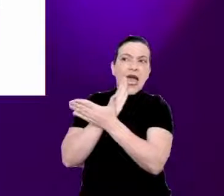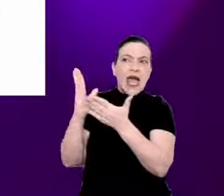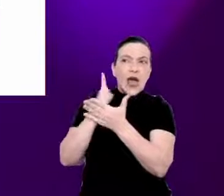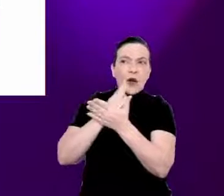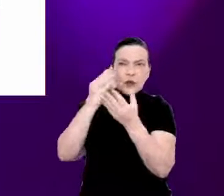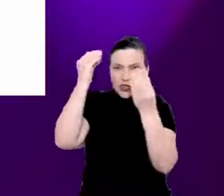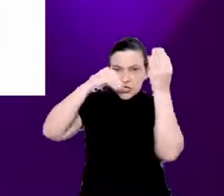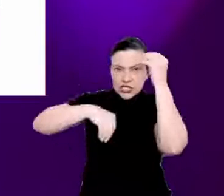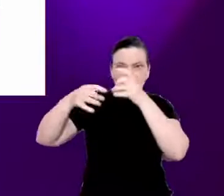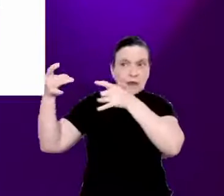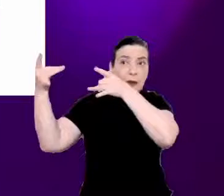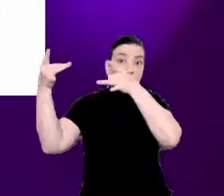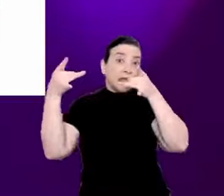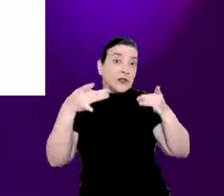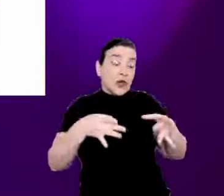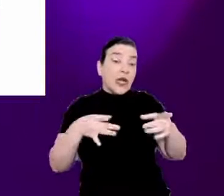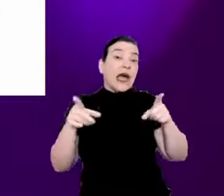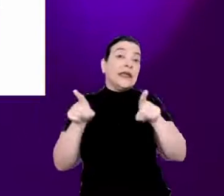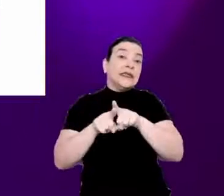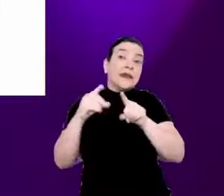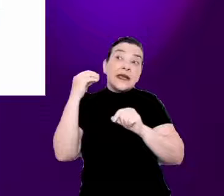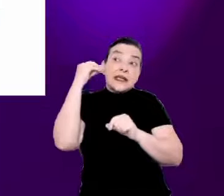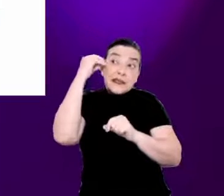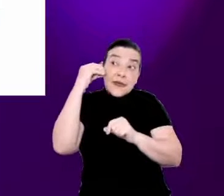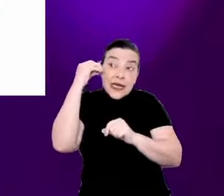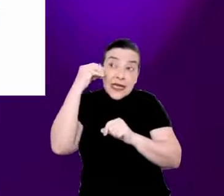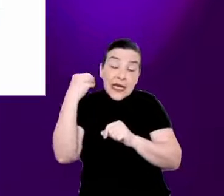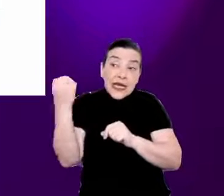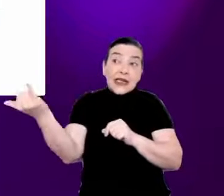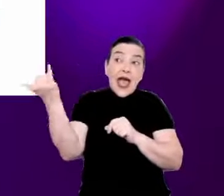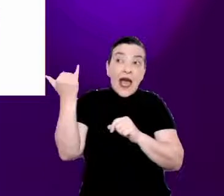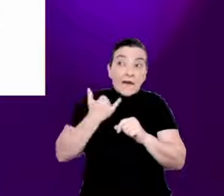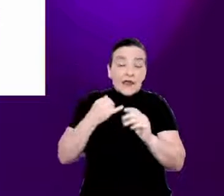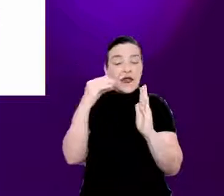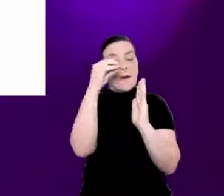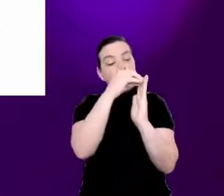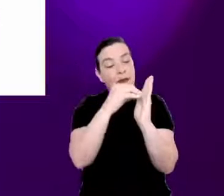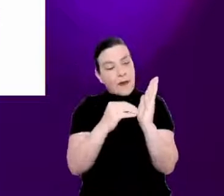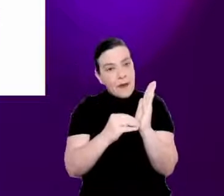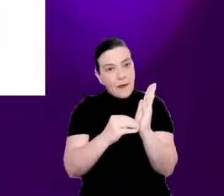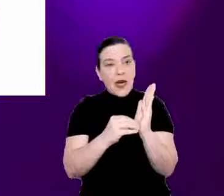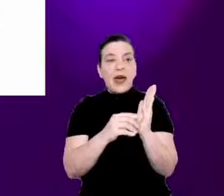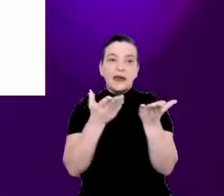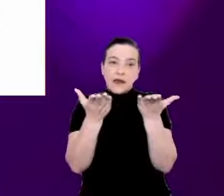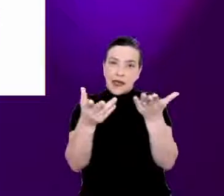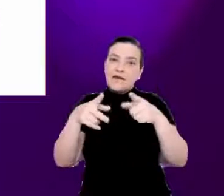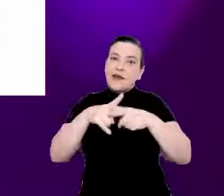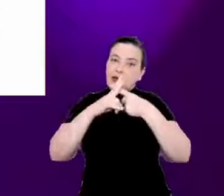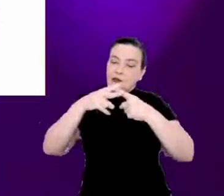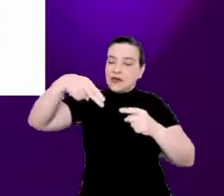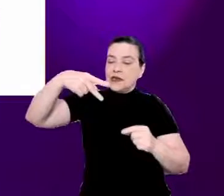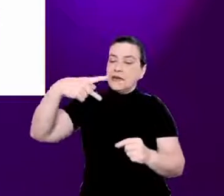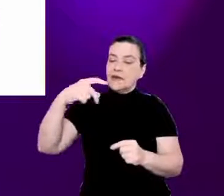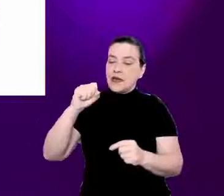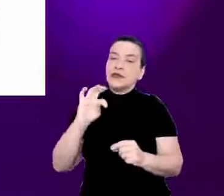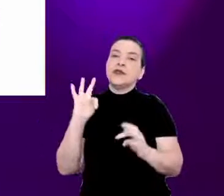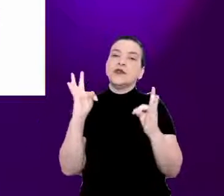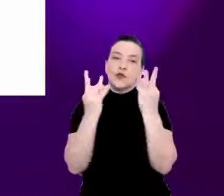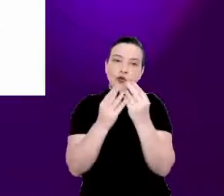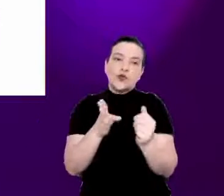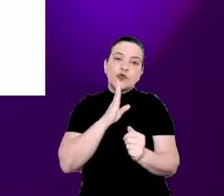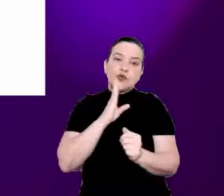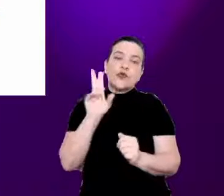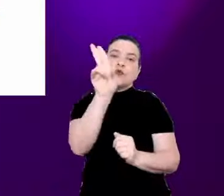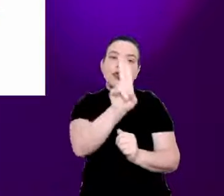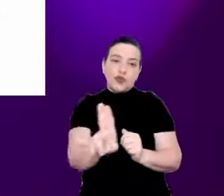dando devolutivas das suas experiências para os nossos pacientes. Então, essa é a ferramenta NPS que todos vocês conhecem, que nós